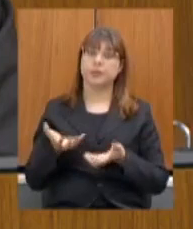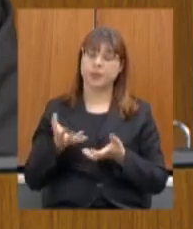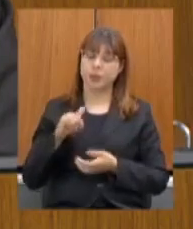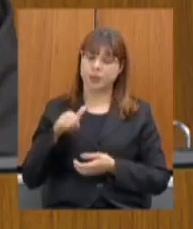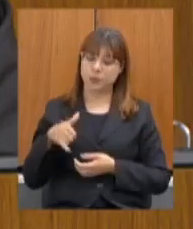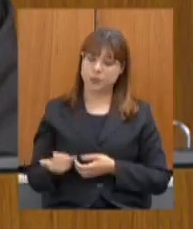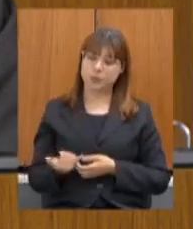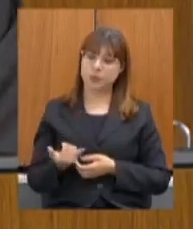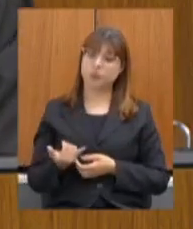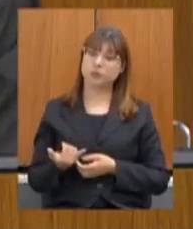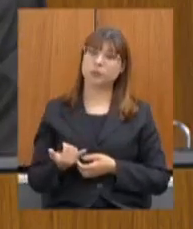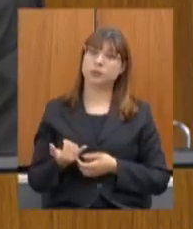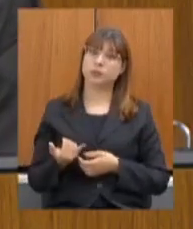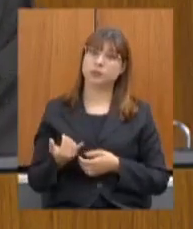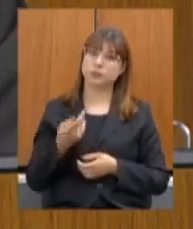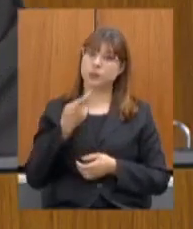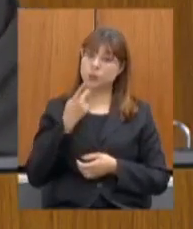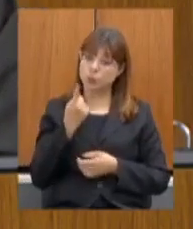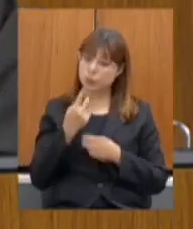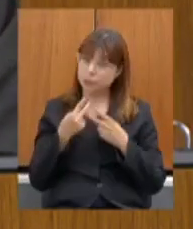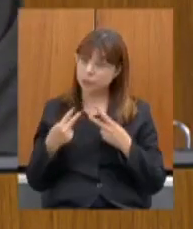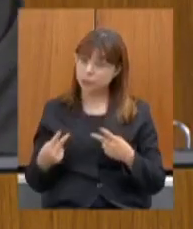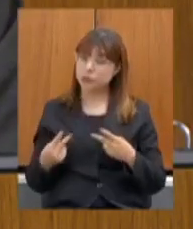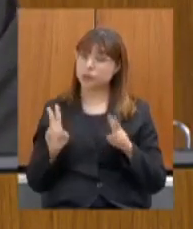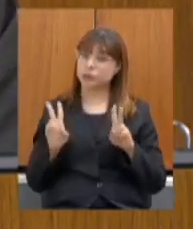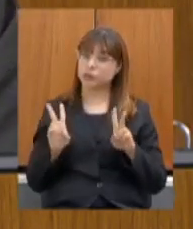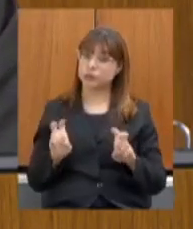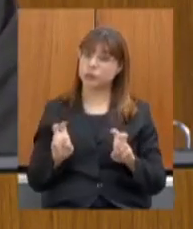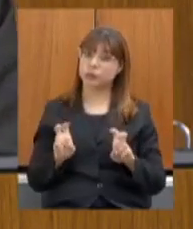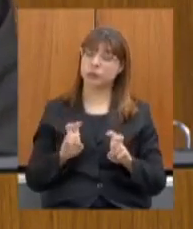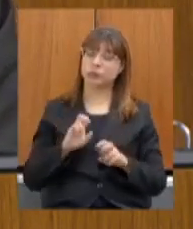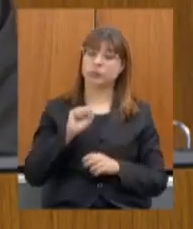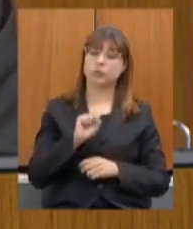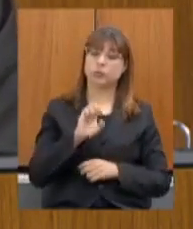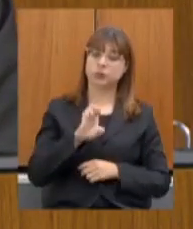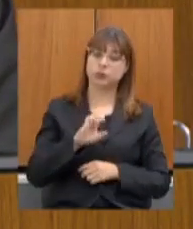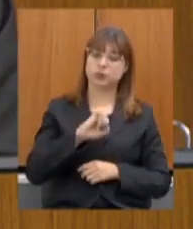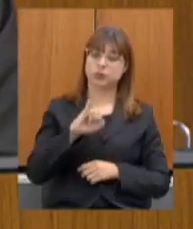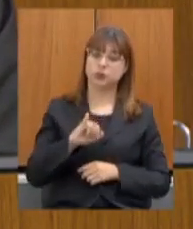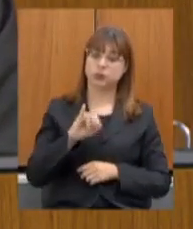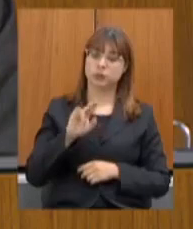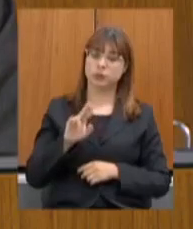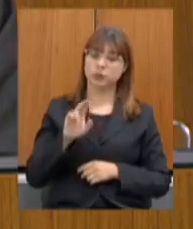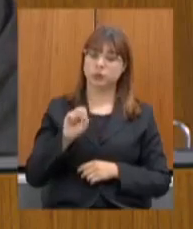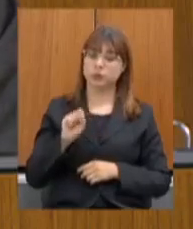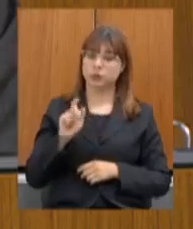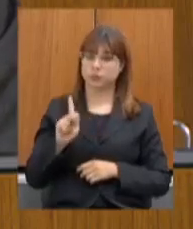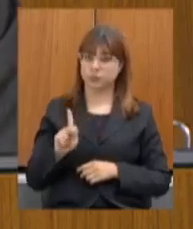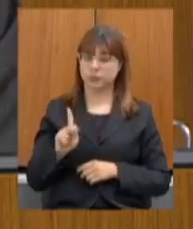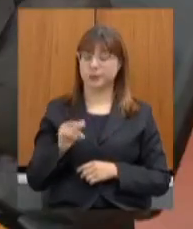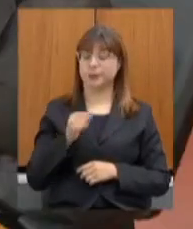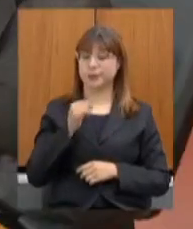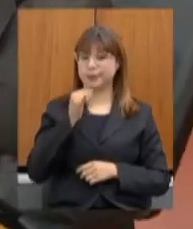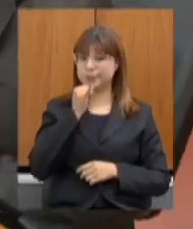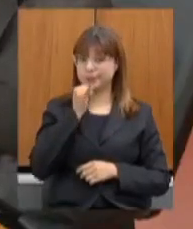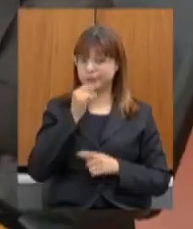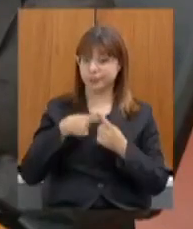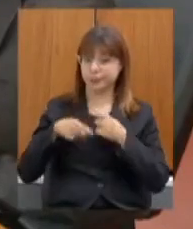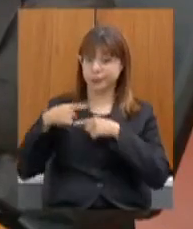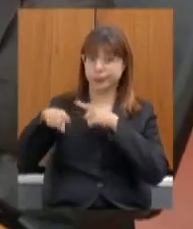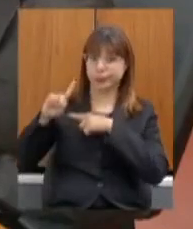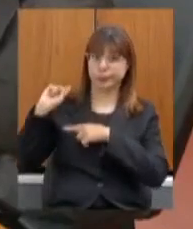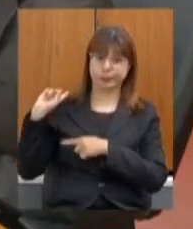para fazer apenas um parêntese no que diz respeito à Sejusp. Infelizmente, há um retrocesso enorme